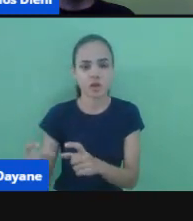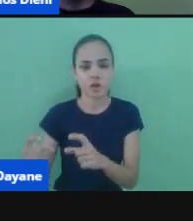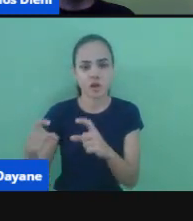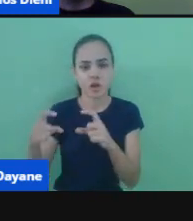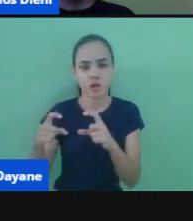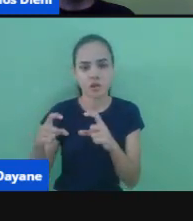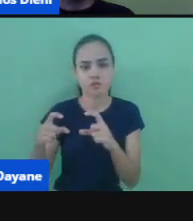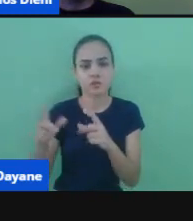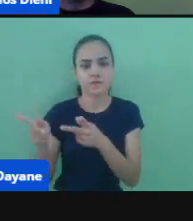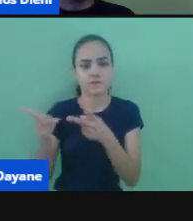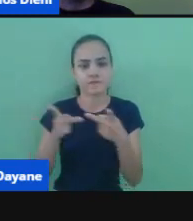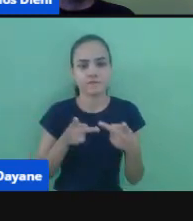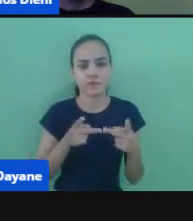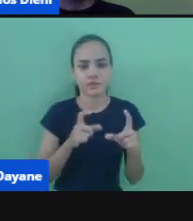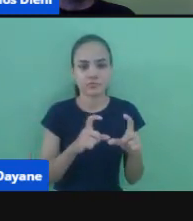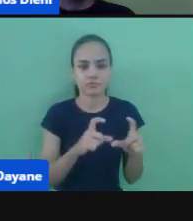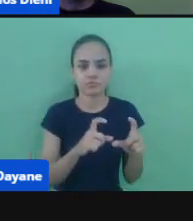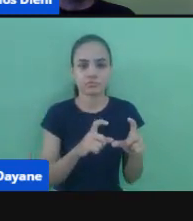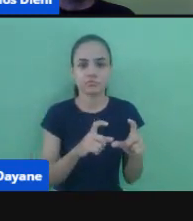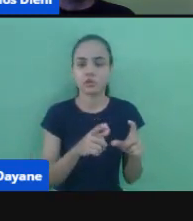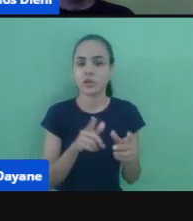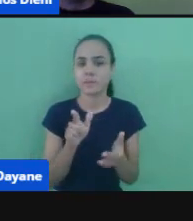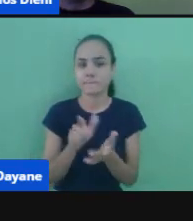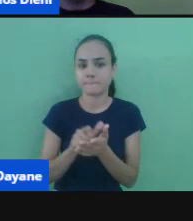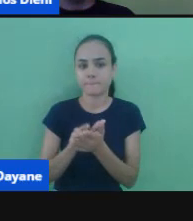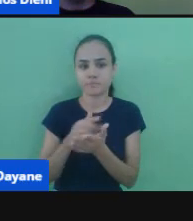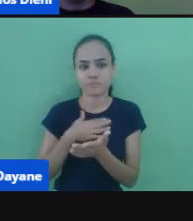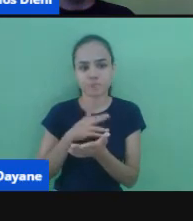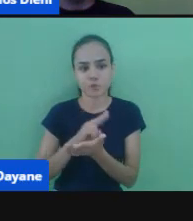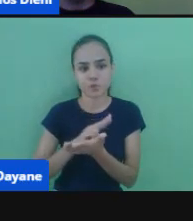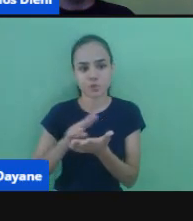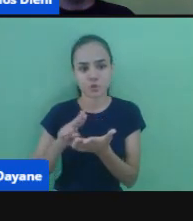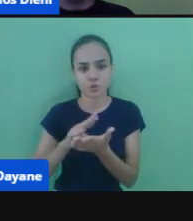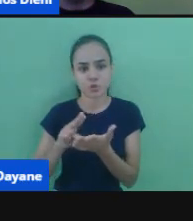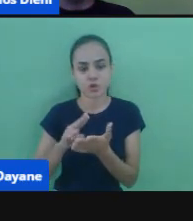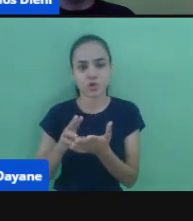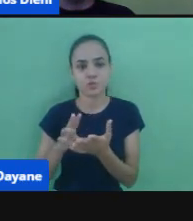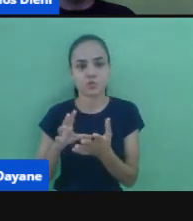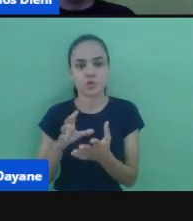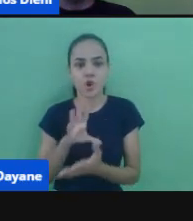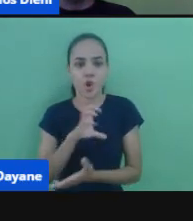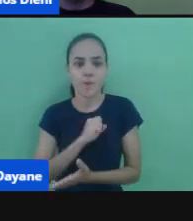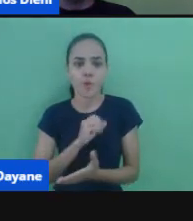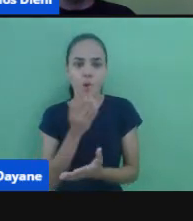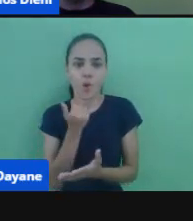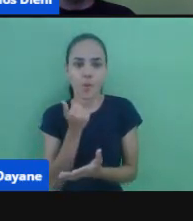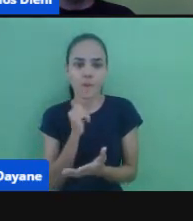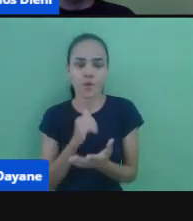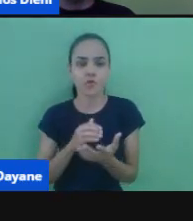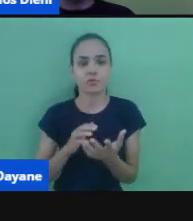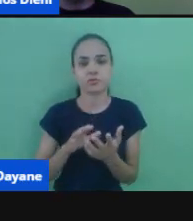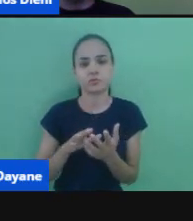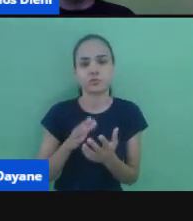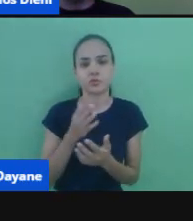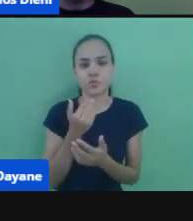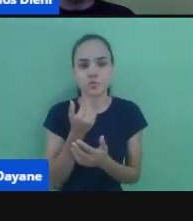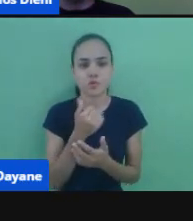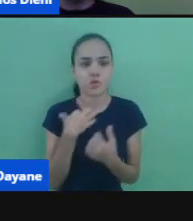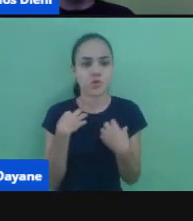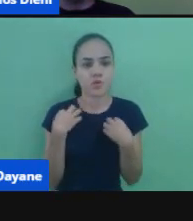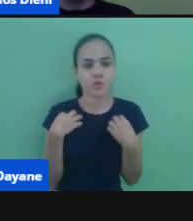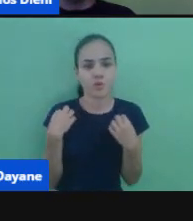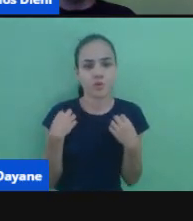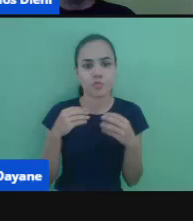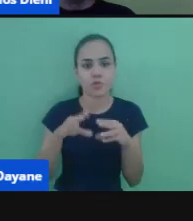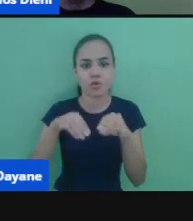todos os papéis onde escreveram meu nome. O amor comeu minhas roupas, meus lenços, minhas camisas.